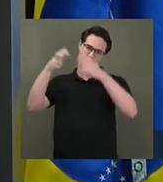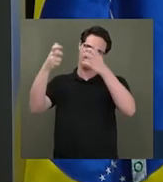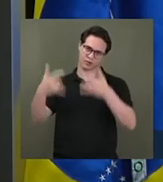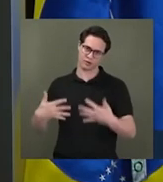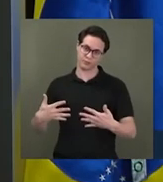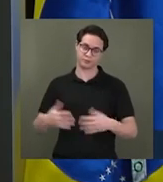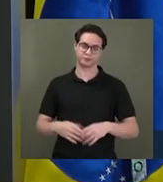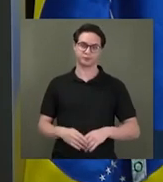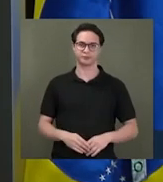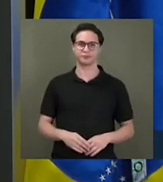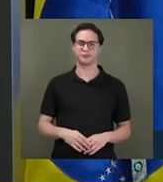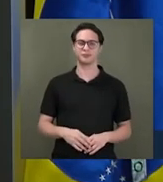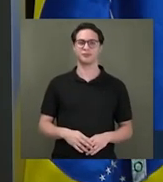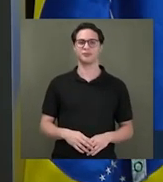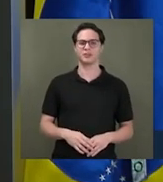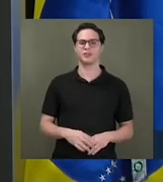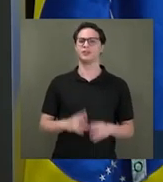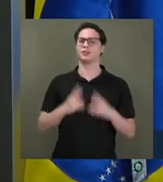É uma vergonha.